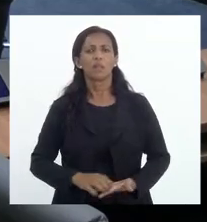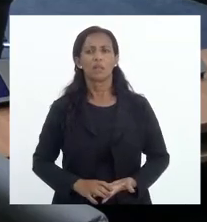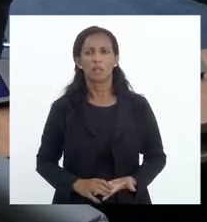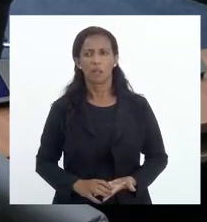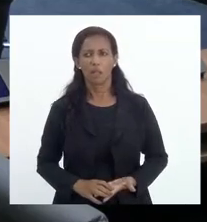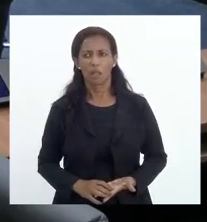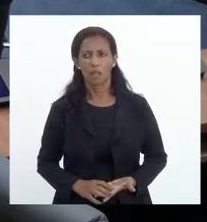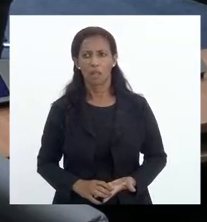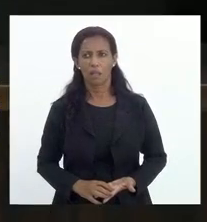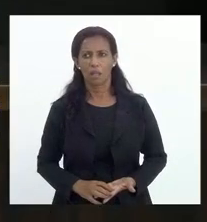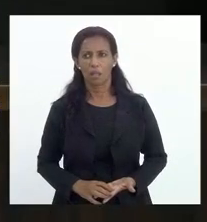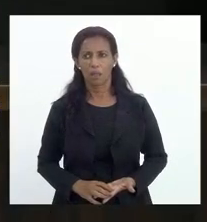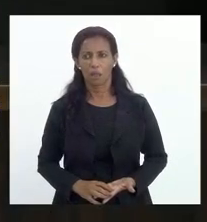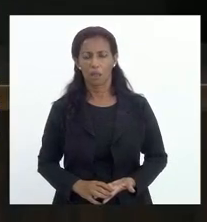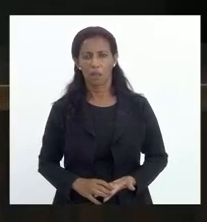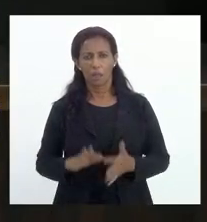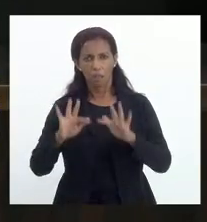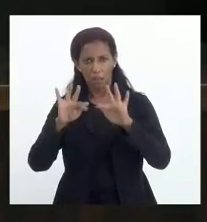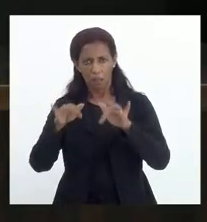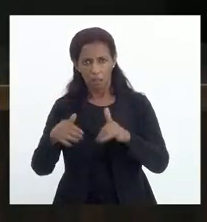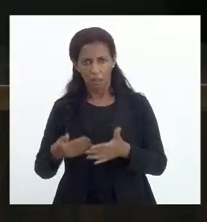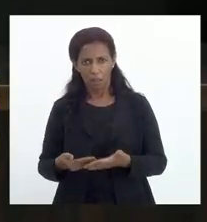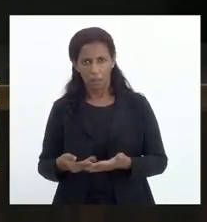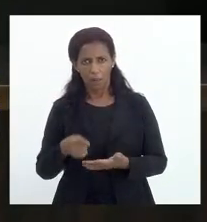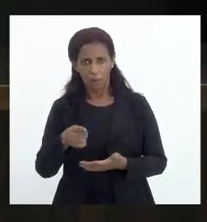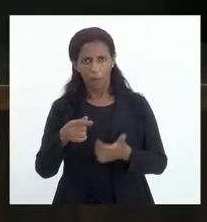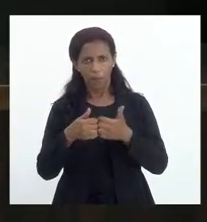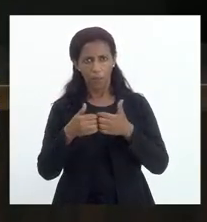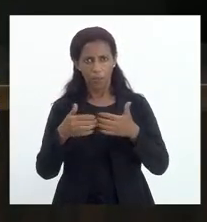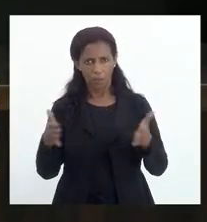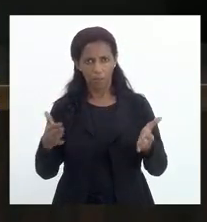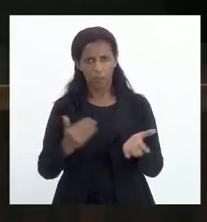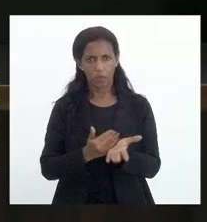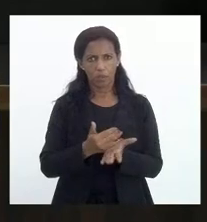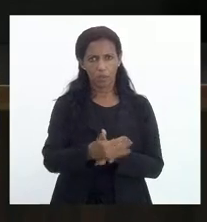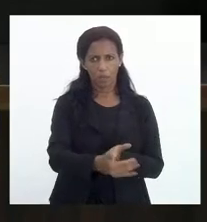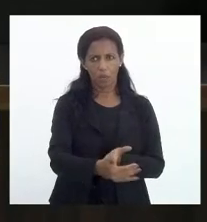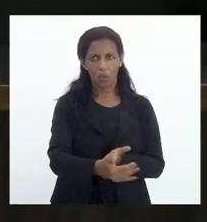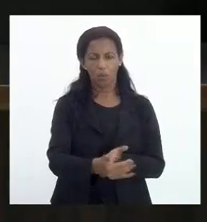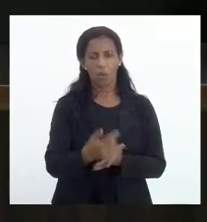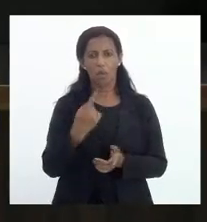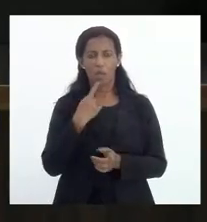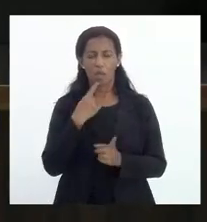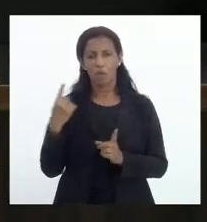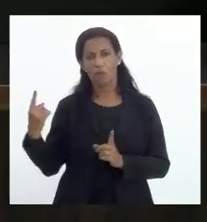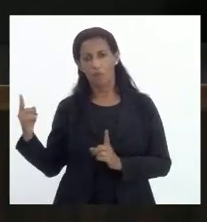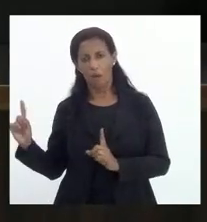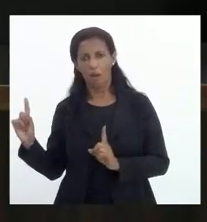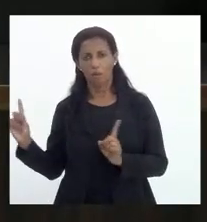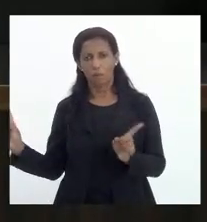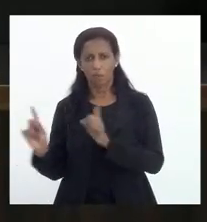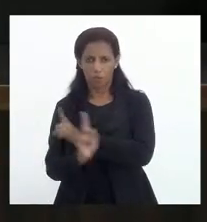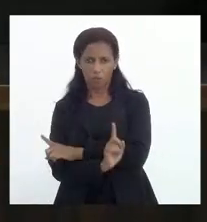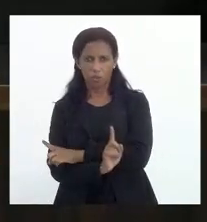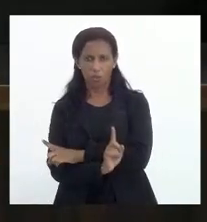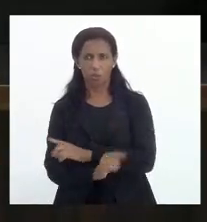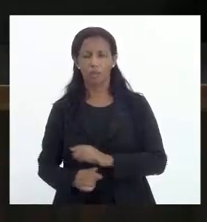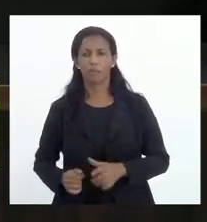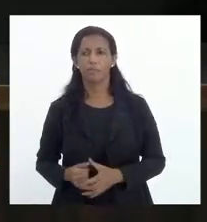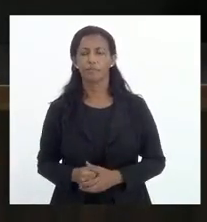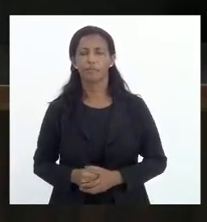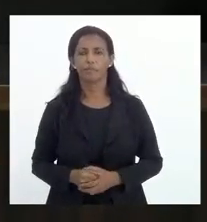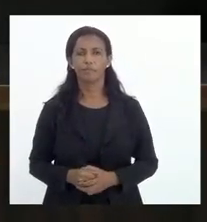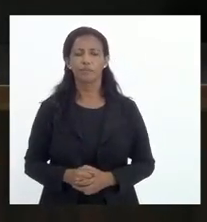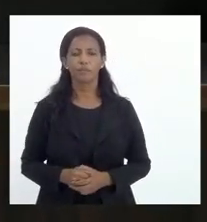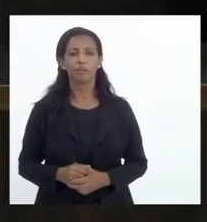ela, ao terminar, se ela pode abrir aqui o expediente inicial, eu faço lá uso da palavra e a gente depois encerra. Eu